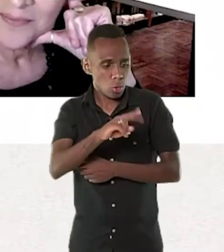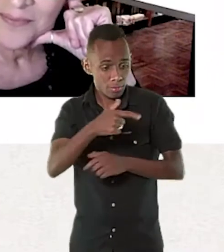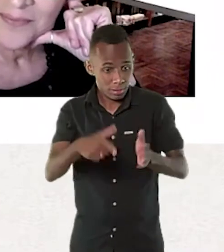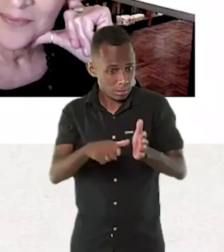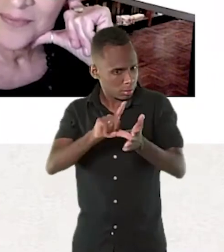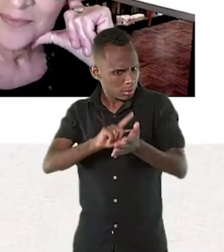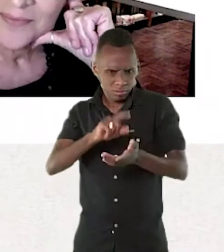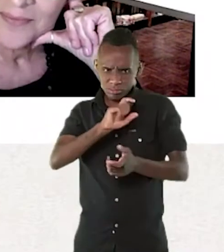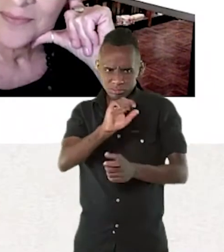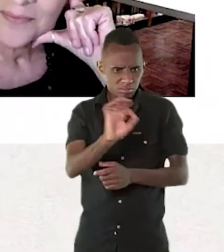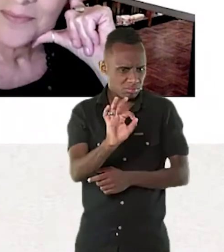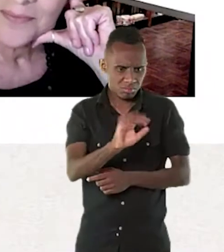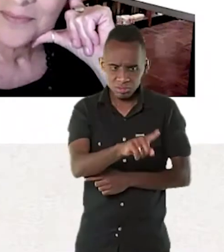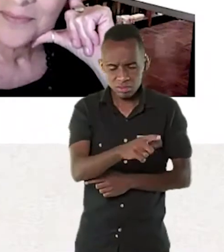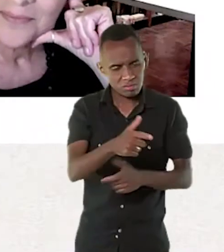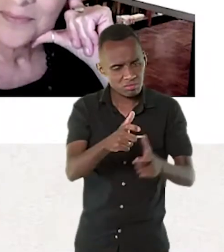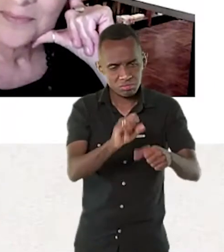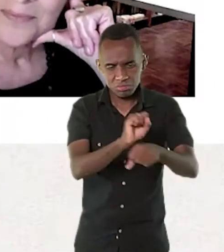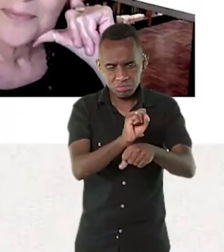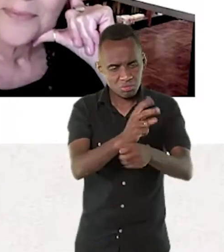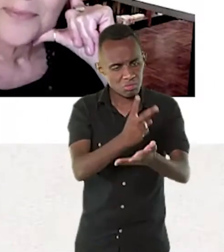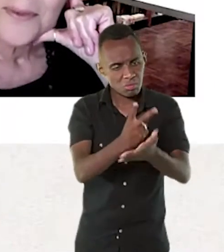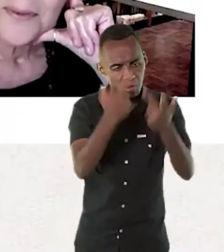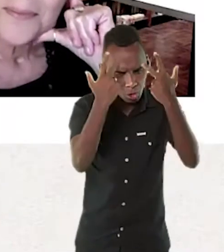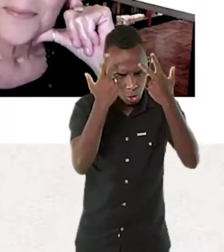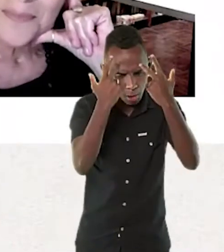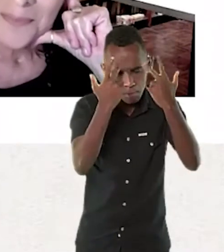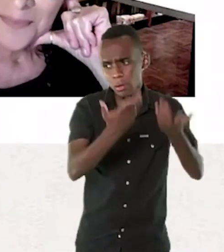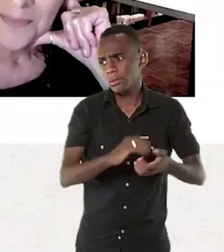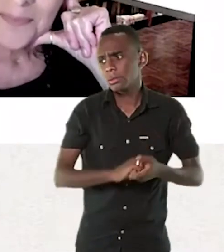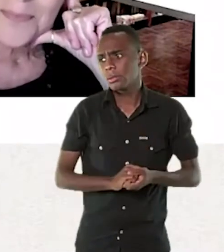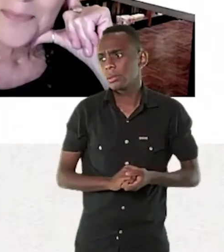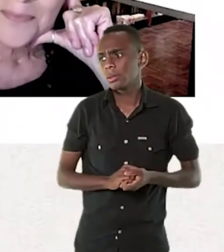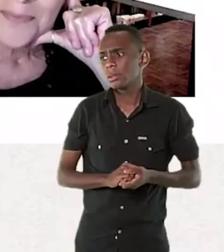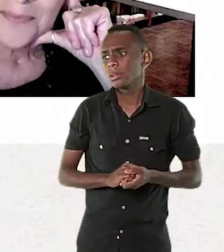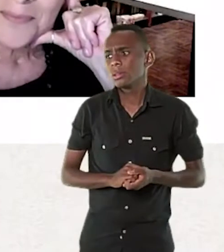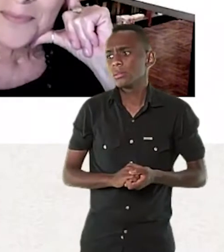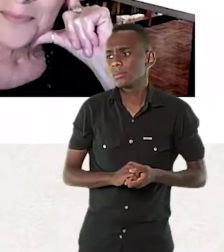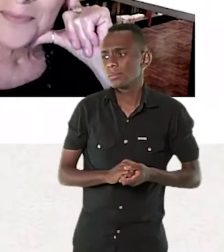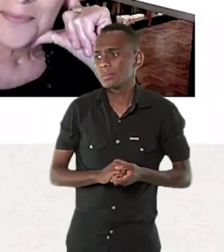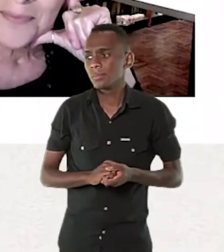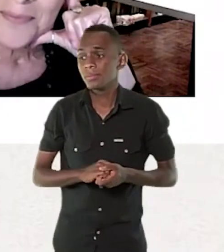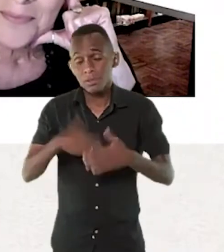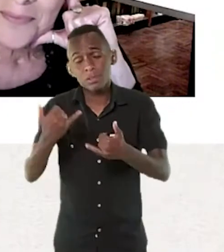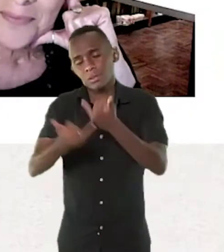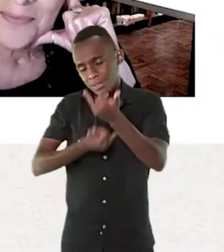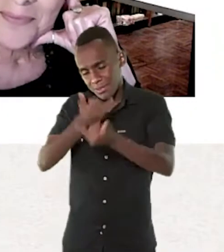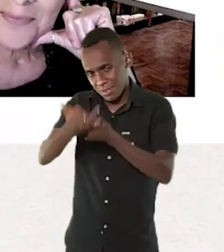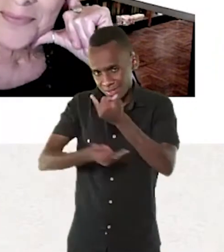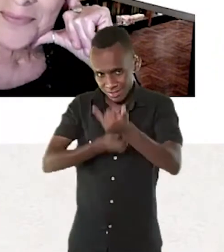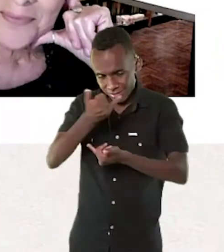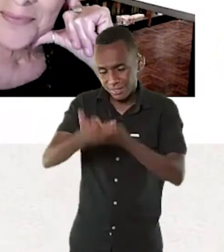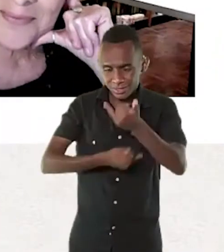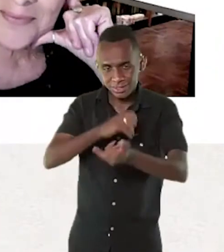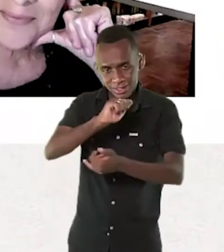não liga, tá? Mas aí, brincando com essa minha brincadeira da